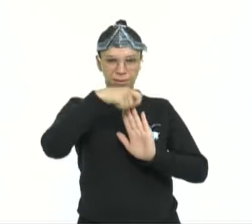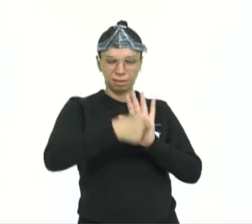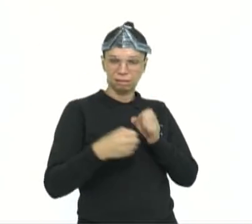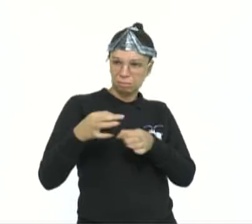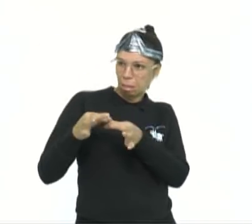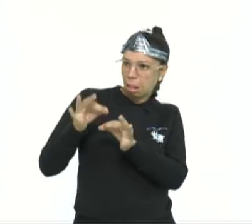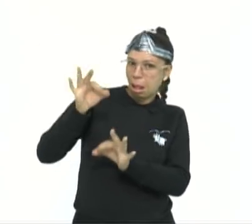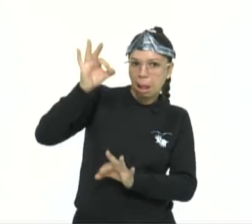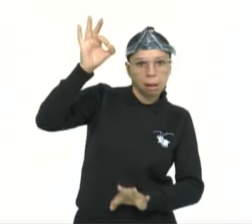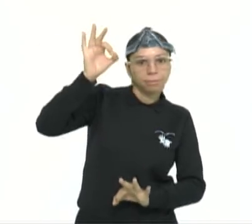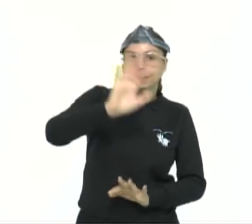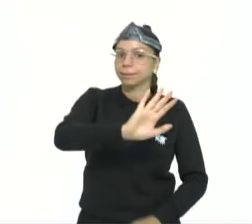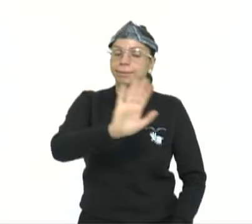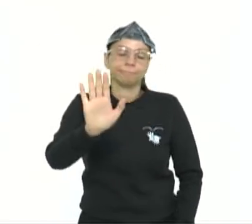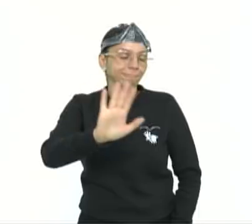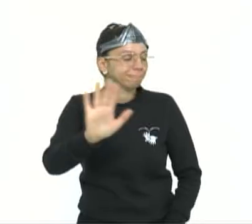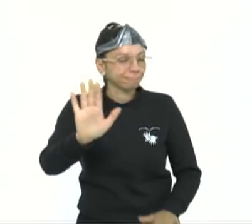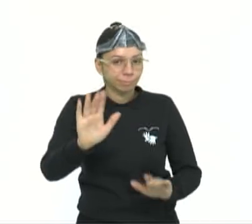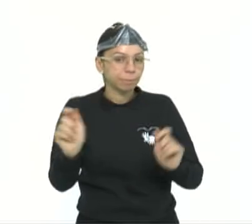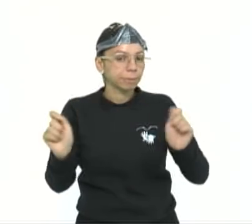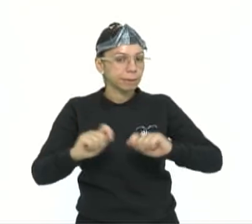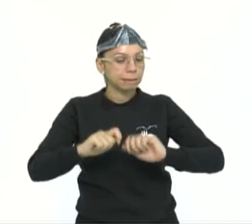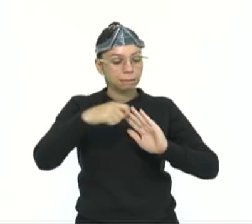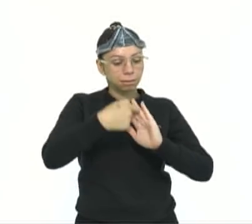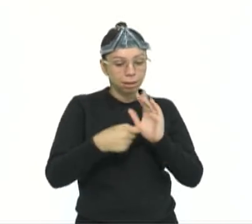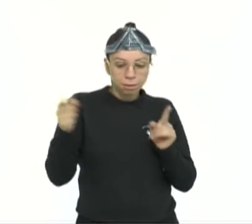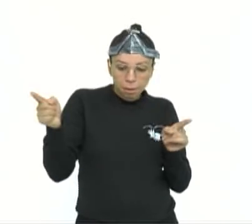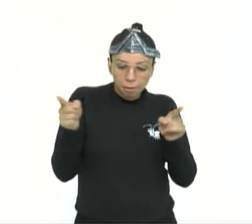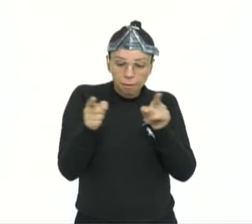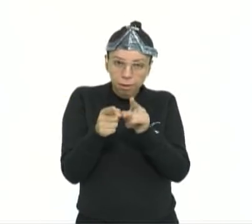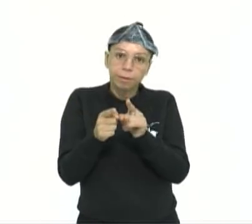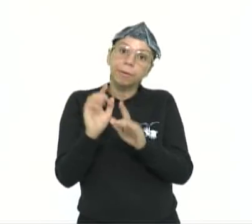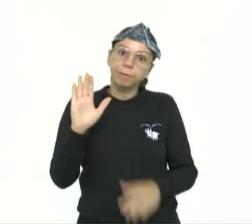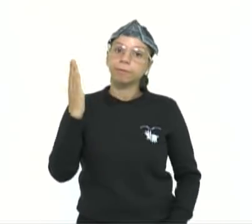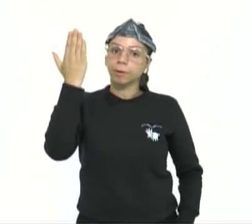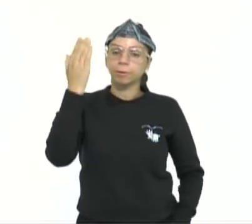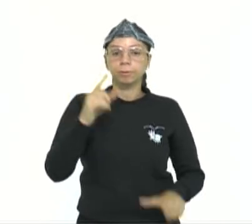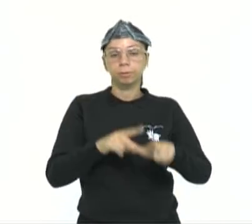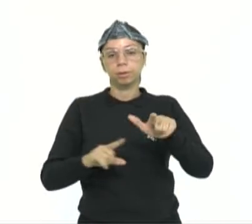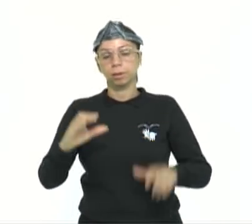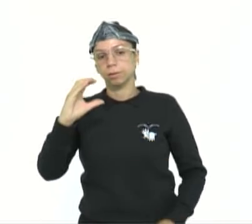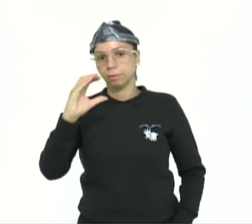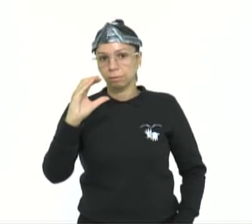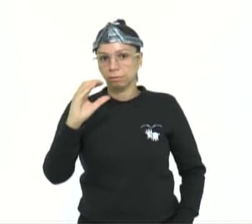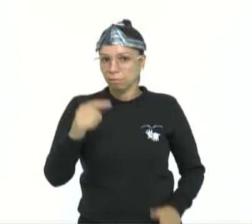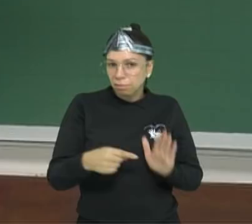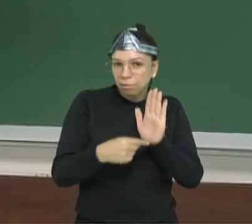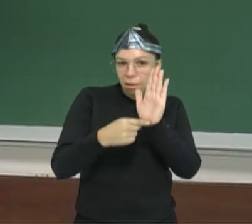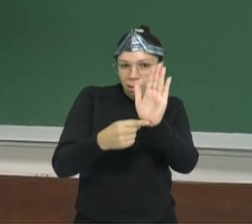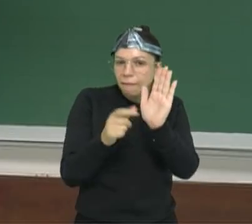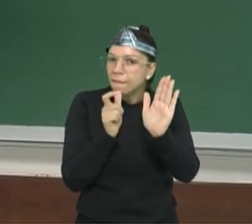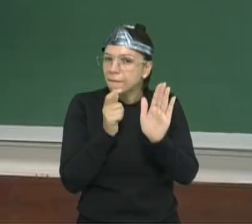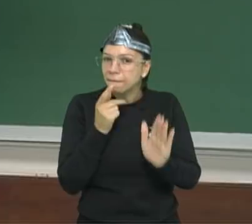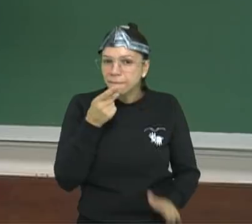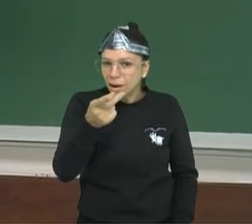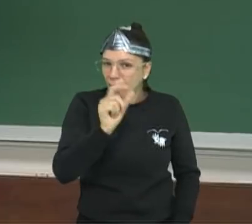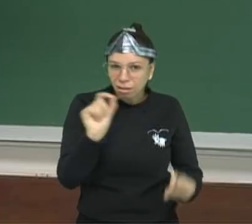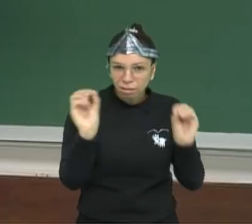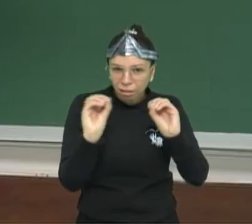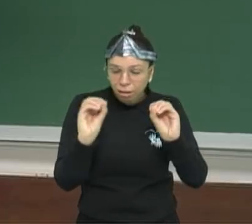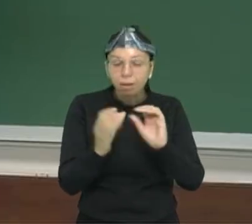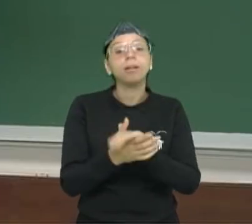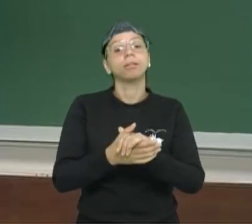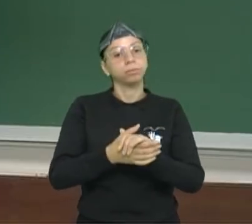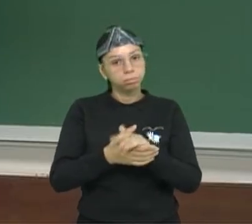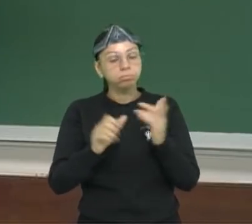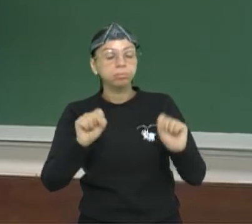grandes? Não, de jeito nenhum, textos curtos, então é false. E a letra C, não apresenta falas? Apresenta. Tem